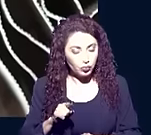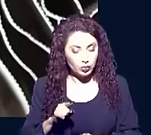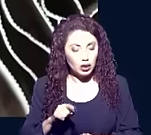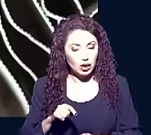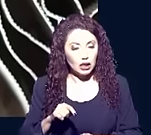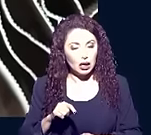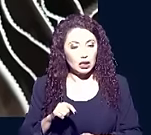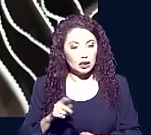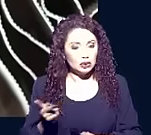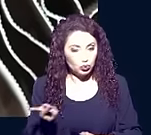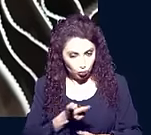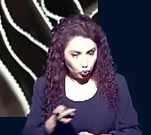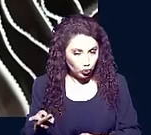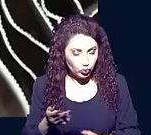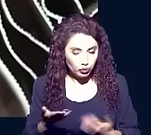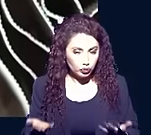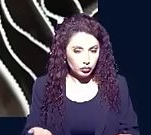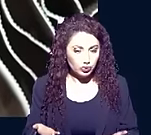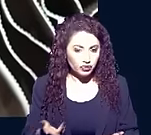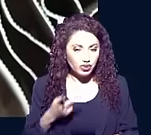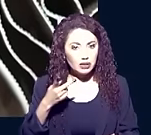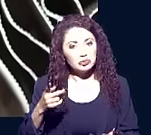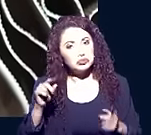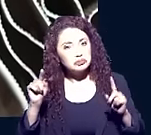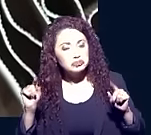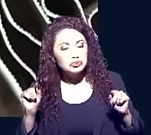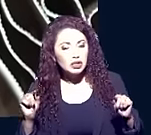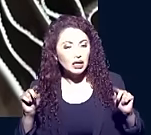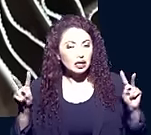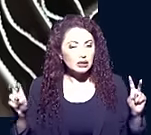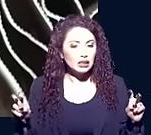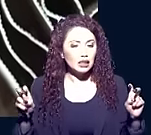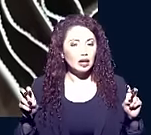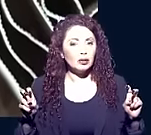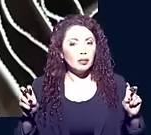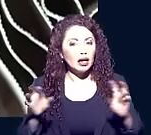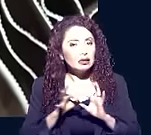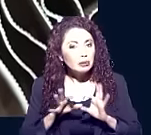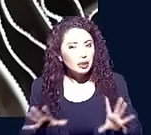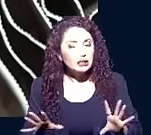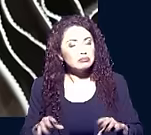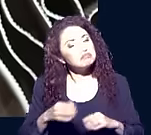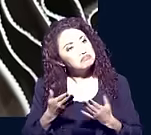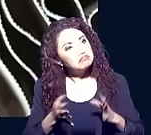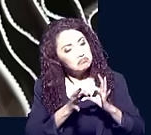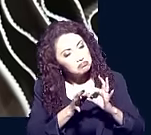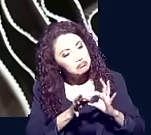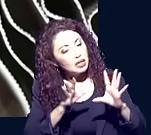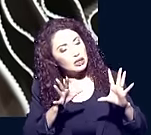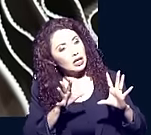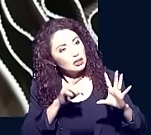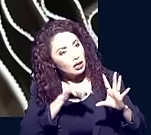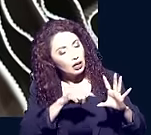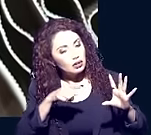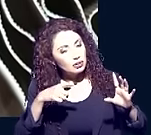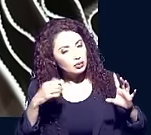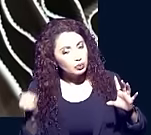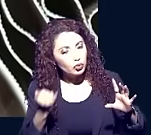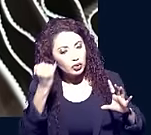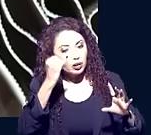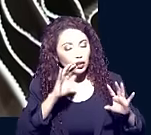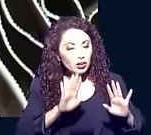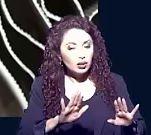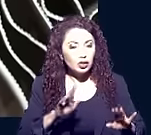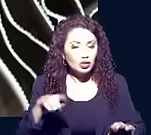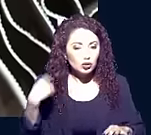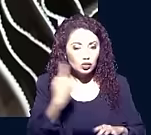duas casas institucionalmente falando em independência independência é necessária Mas a gente não pode esquecer do outro binômio Zinho out